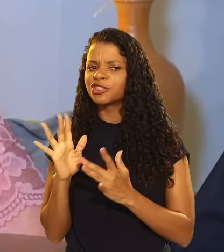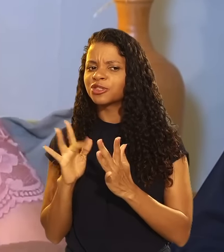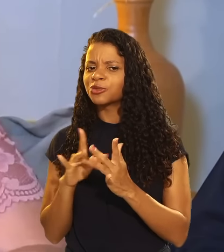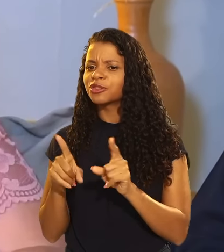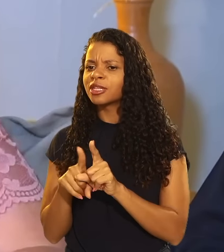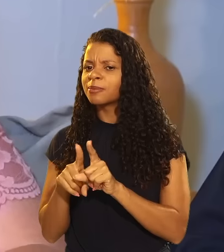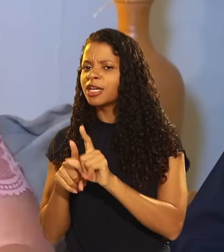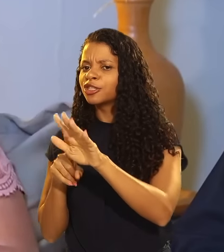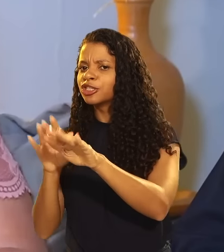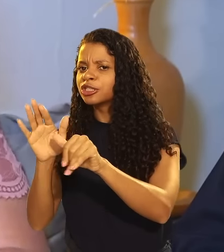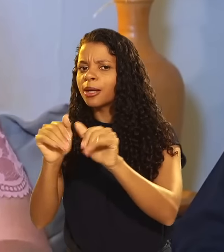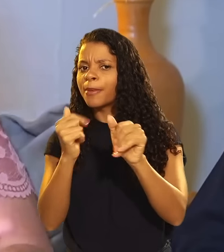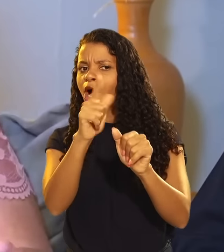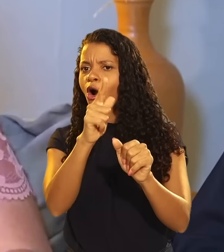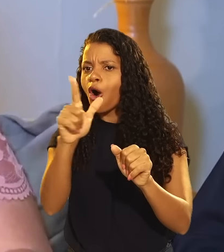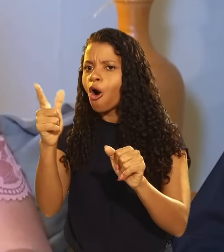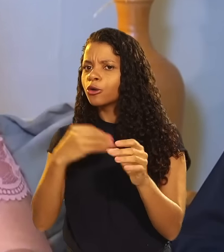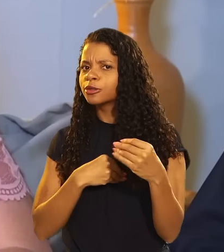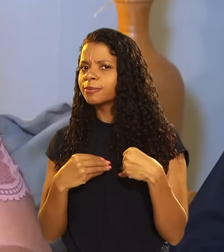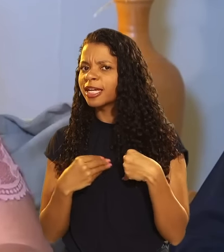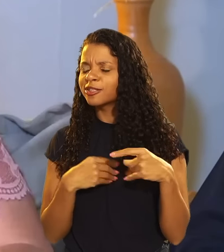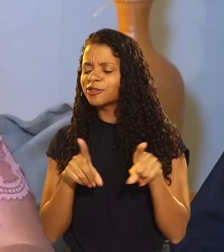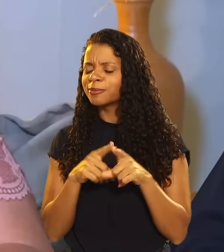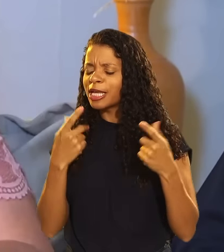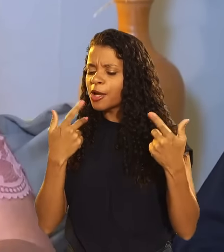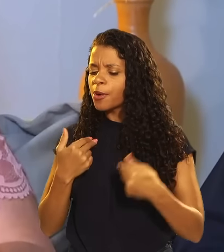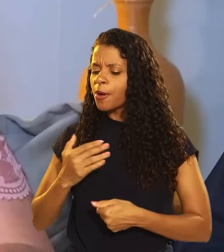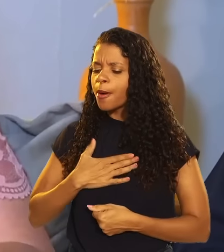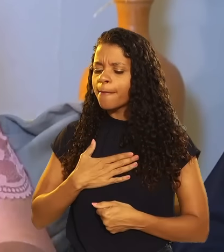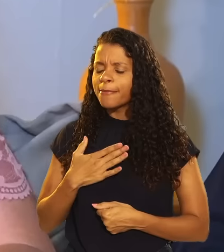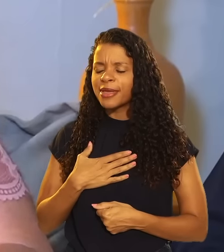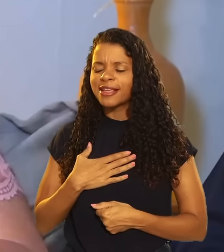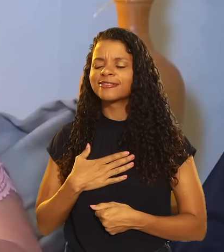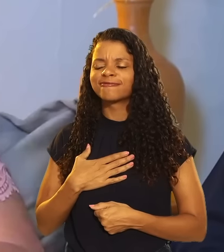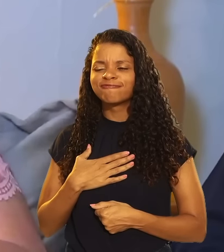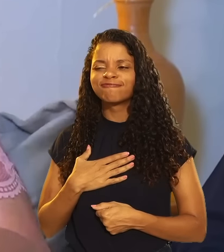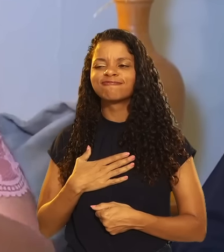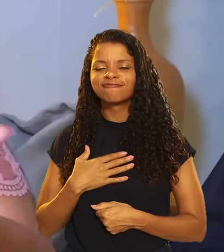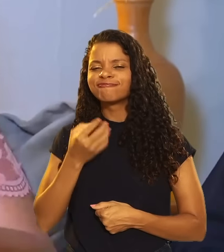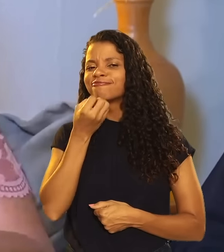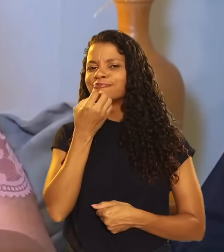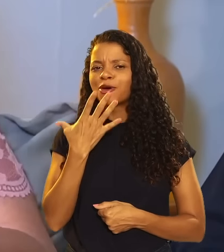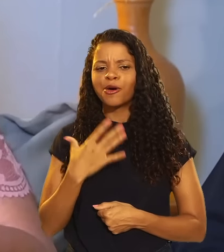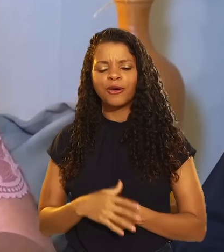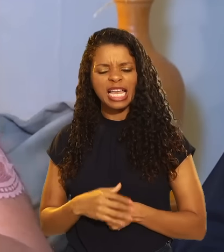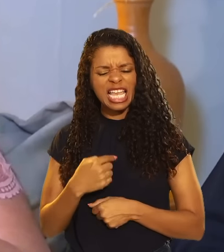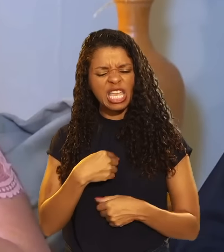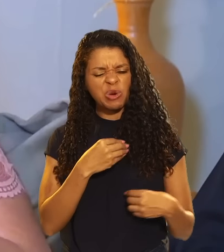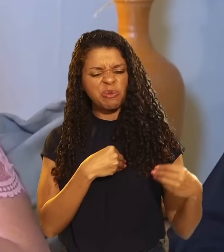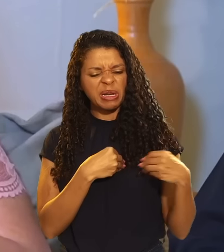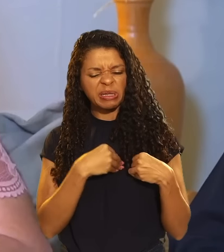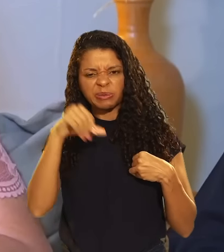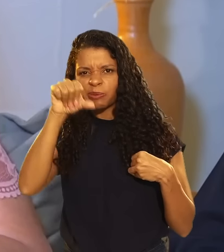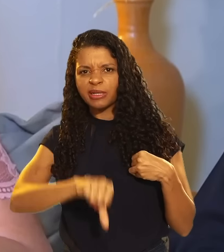eu, e ele até considerava eles até melhores, né? Falava assim, bom, tem um pessoal aqui que é até melhorzinho do que eu, né? Imagina o